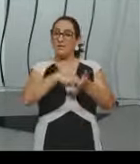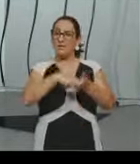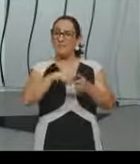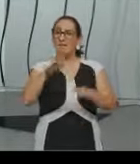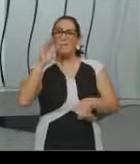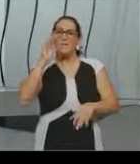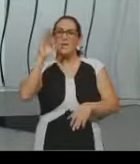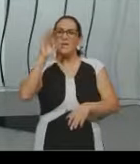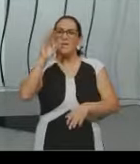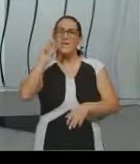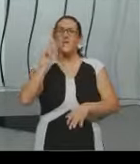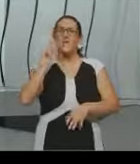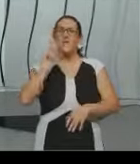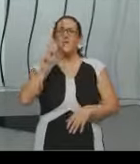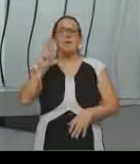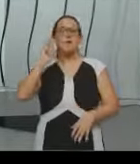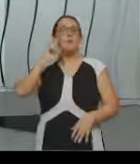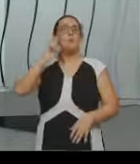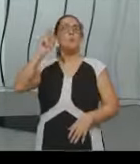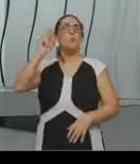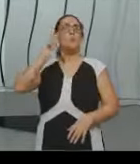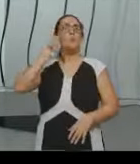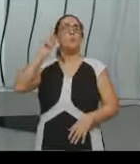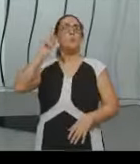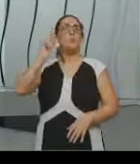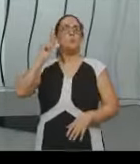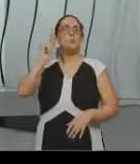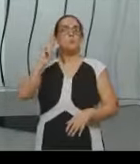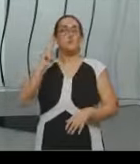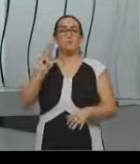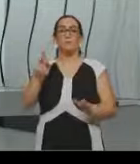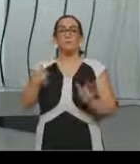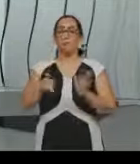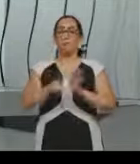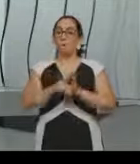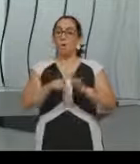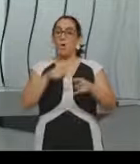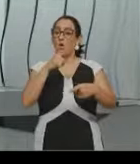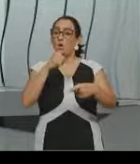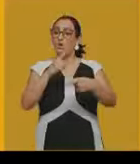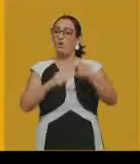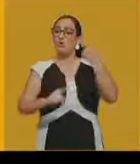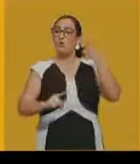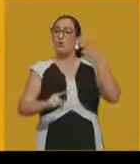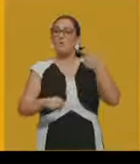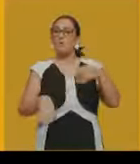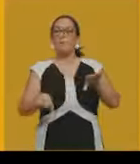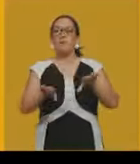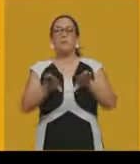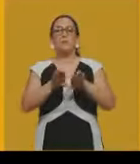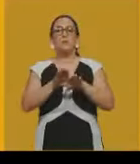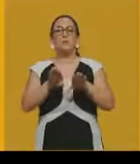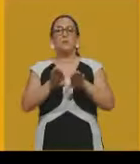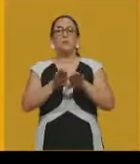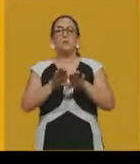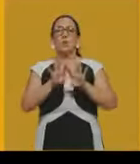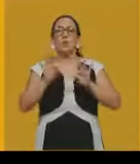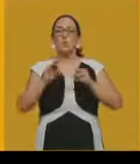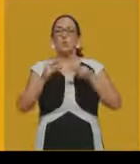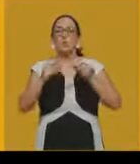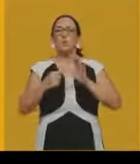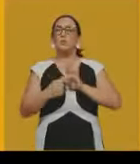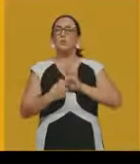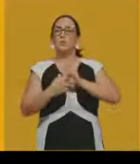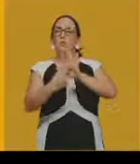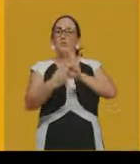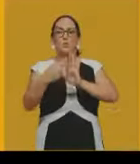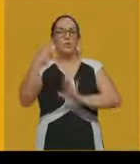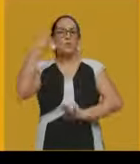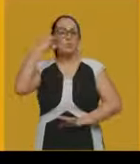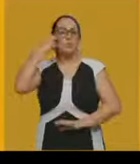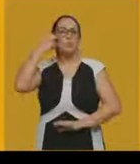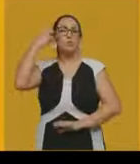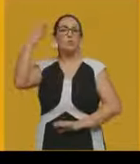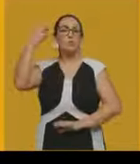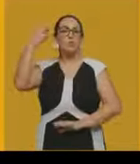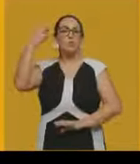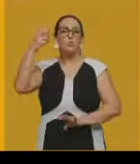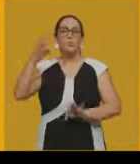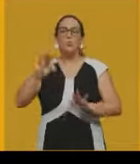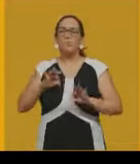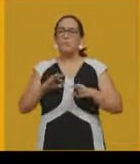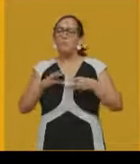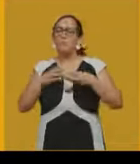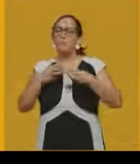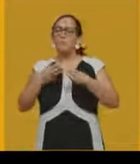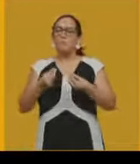gente entende que é uma lei também que ela vai impedir até mesmo as manifestações culturais, aqueles laços, né,